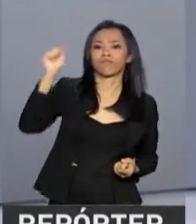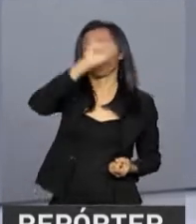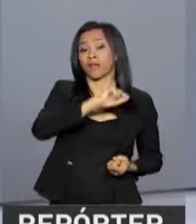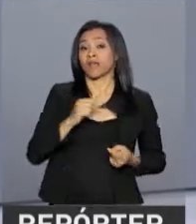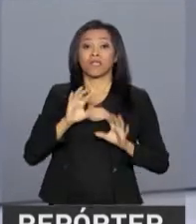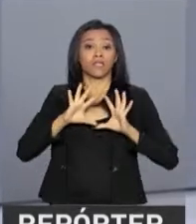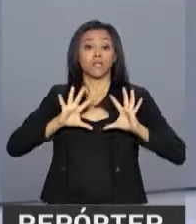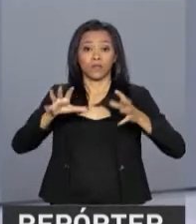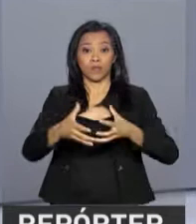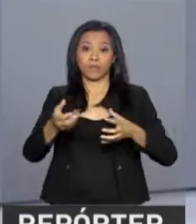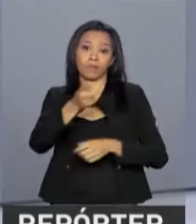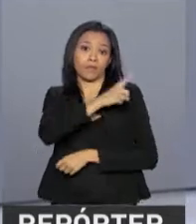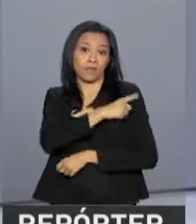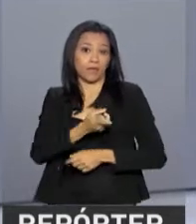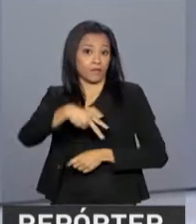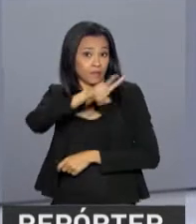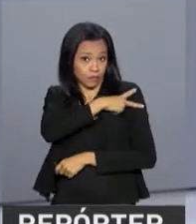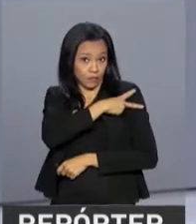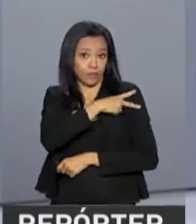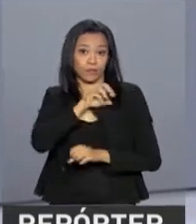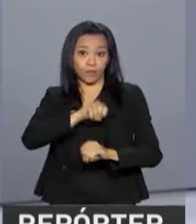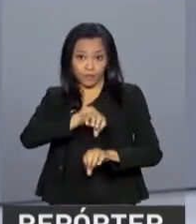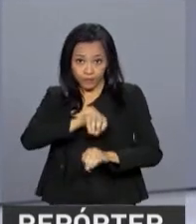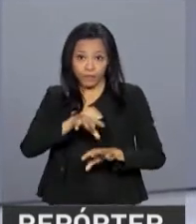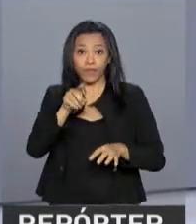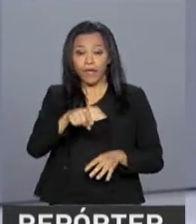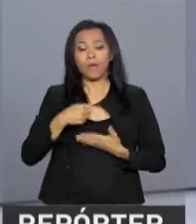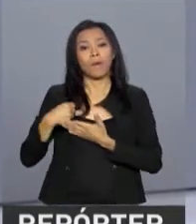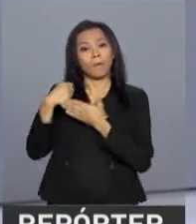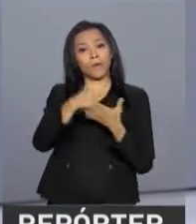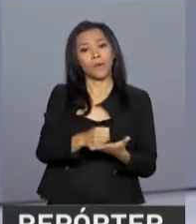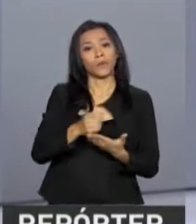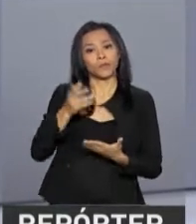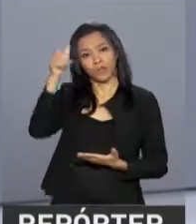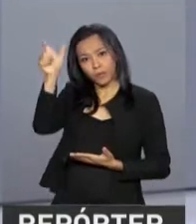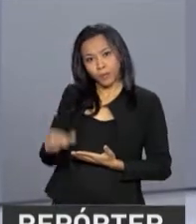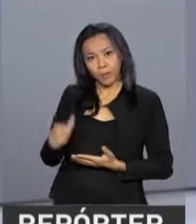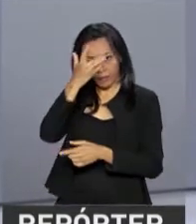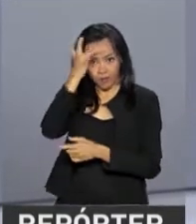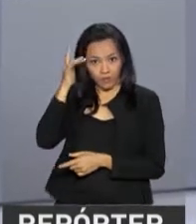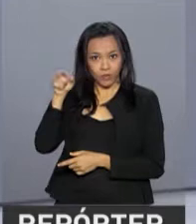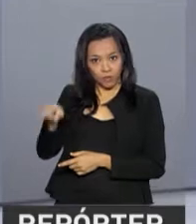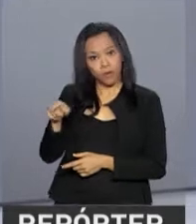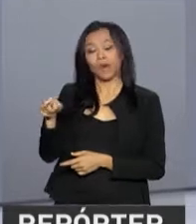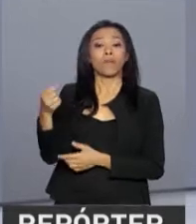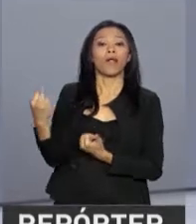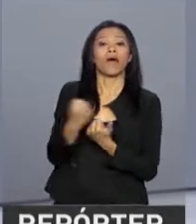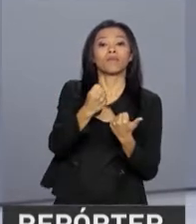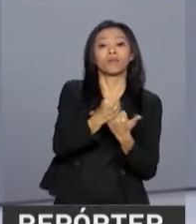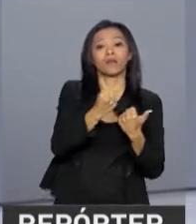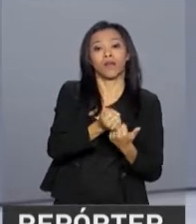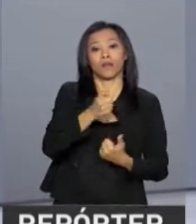1º e do 2º ano do ensino fundamental esse é o efeito com o pagamento de um assistente pedagógico para auxiliar professores